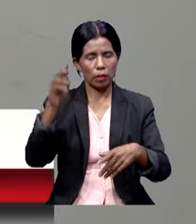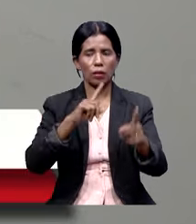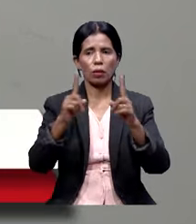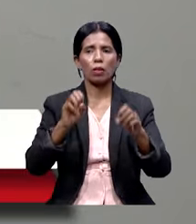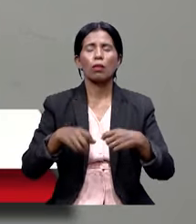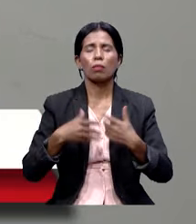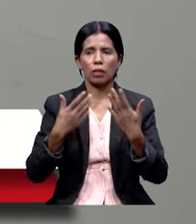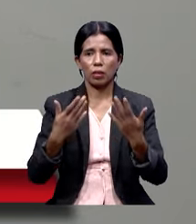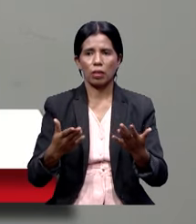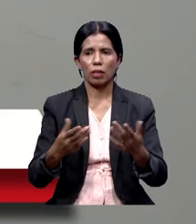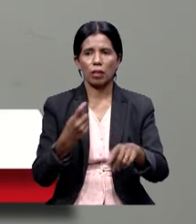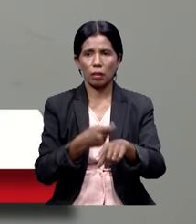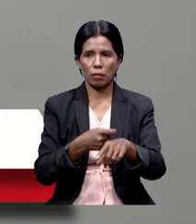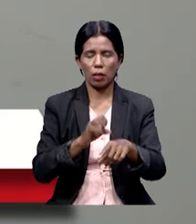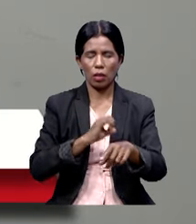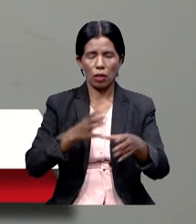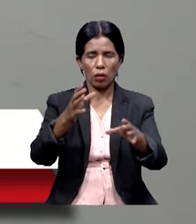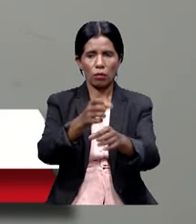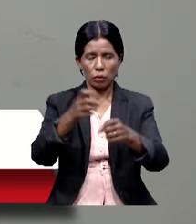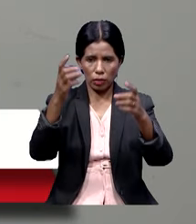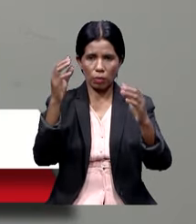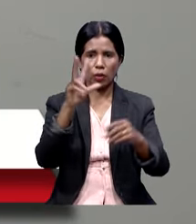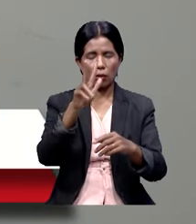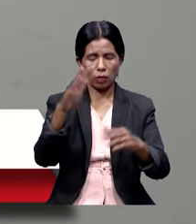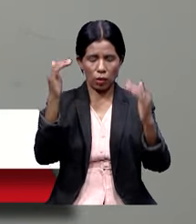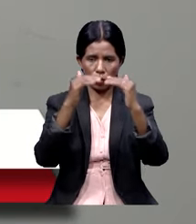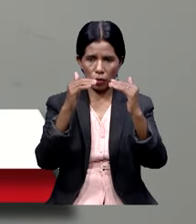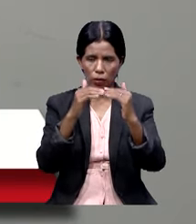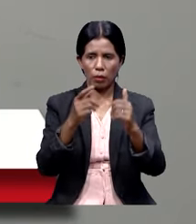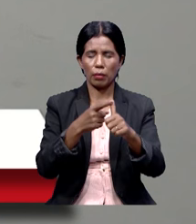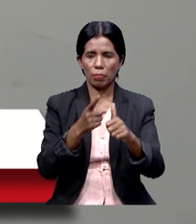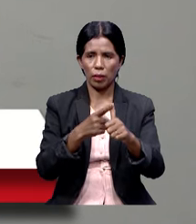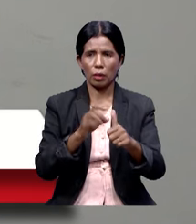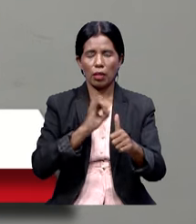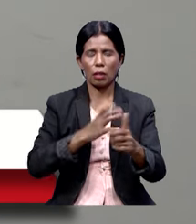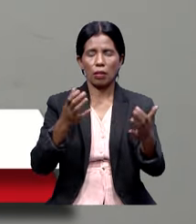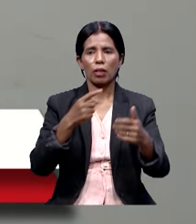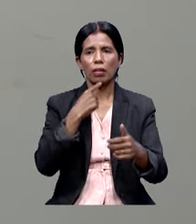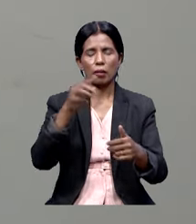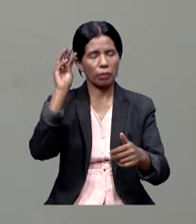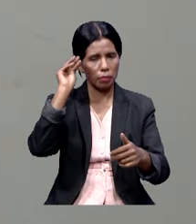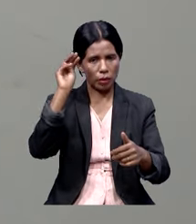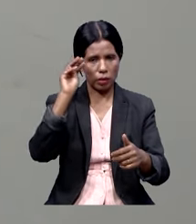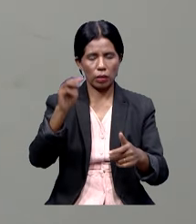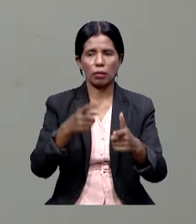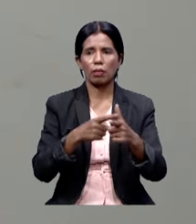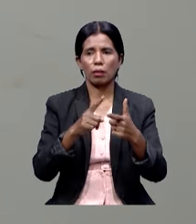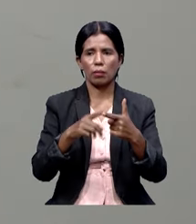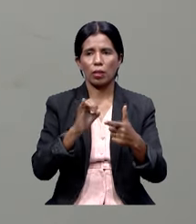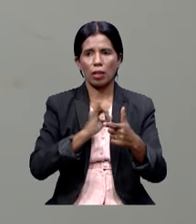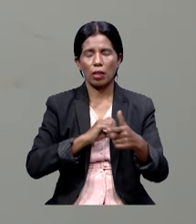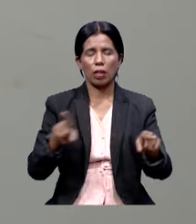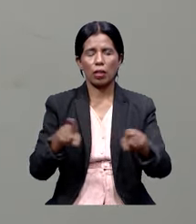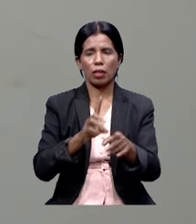em Sama. A tempo nem há foto e botou, e aí encontro. Primeiro, há o cara teve assim o ministro, catá, há o nula